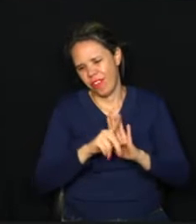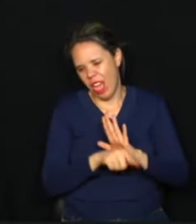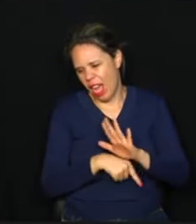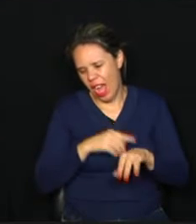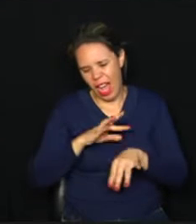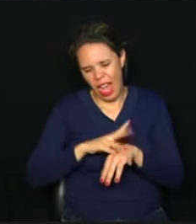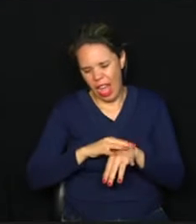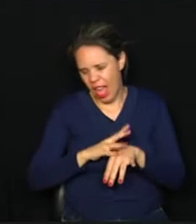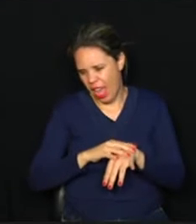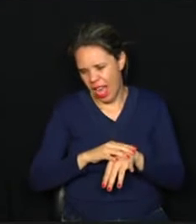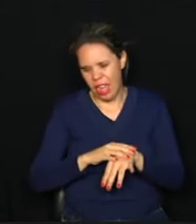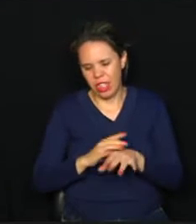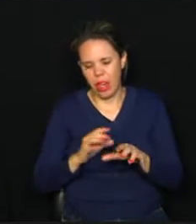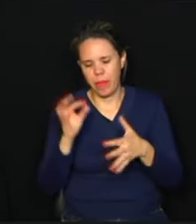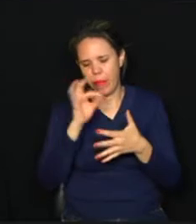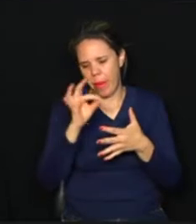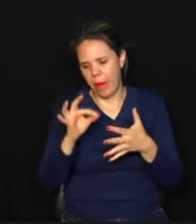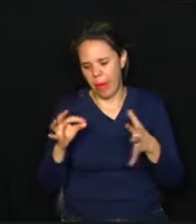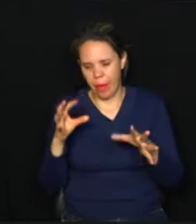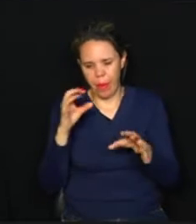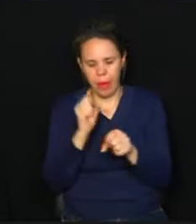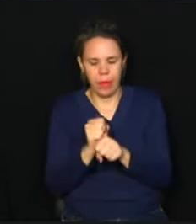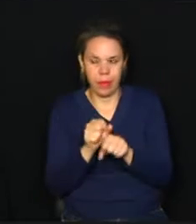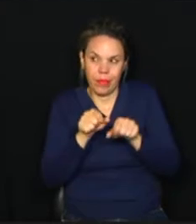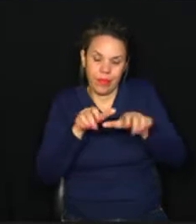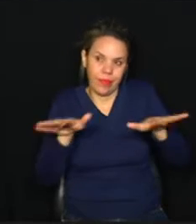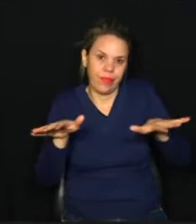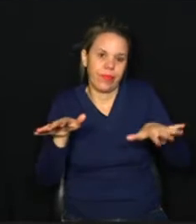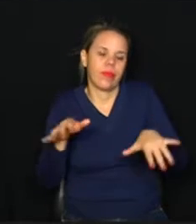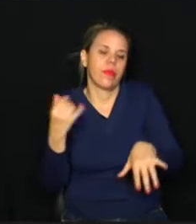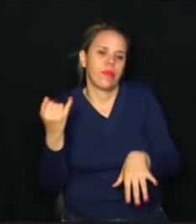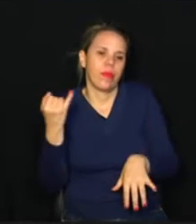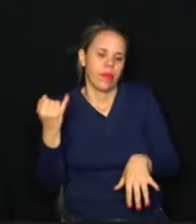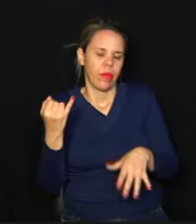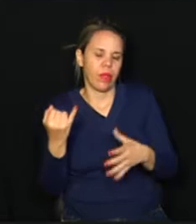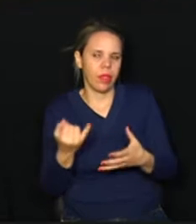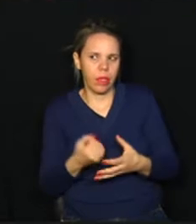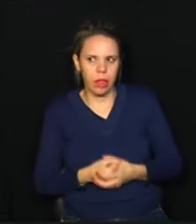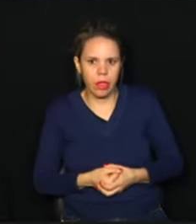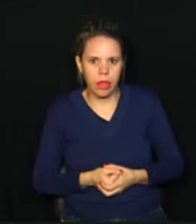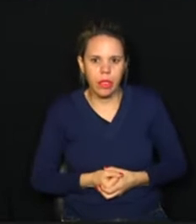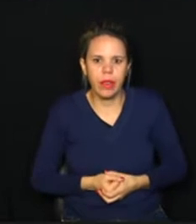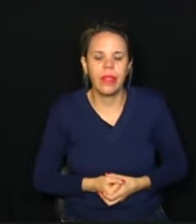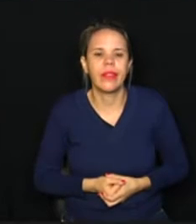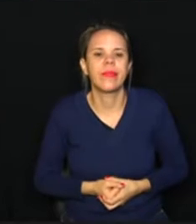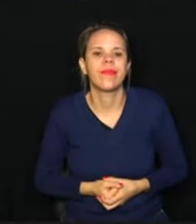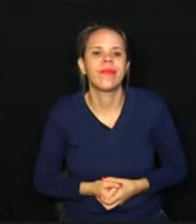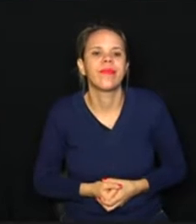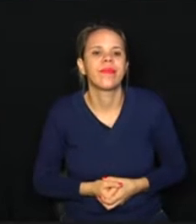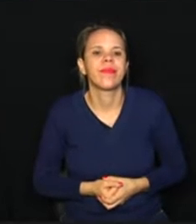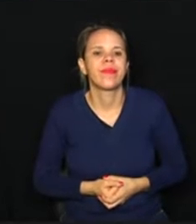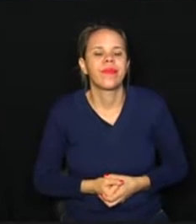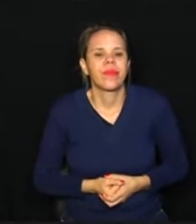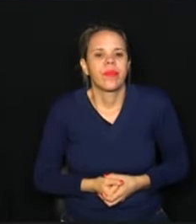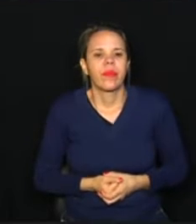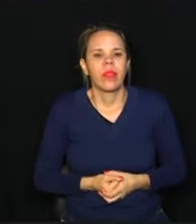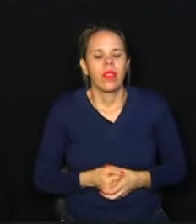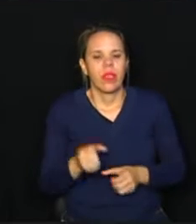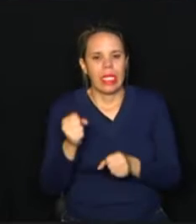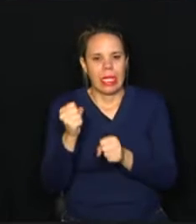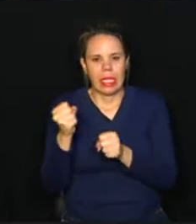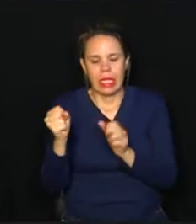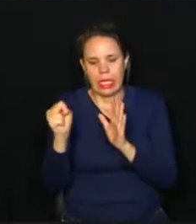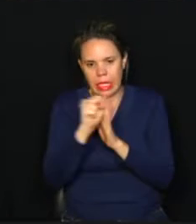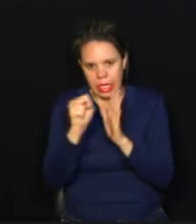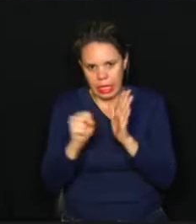um conjunto de doenças endêmicas de grande importância lá no meio do século